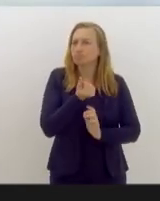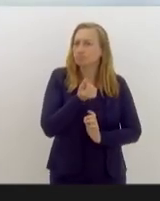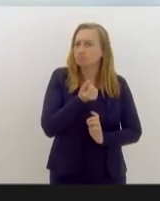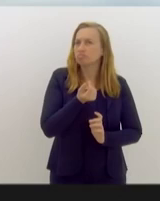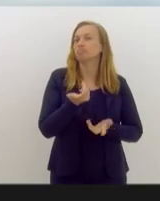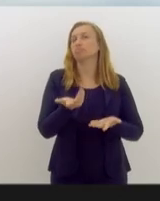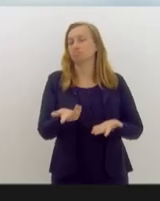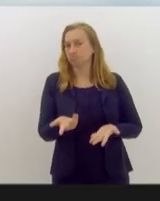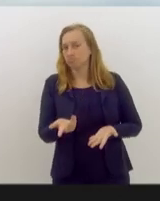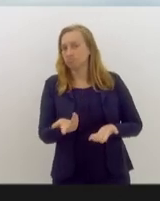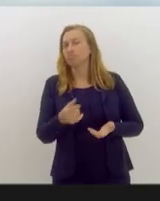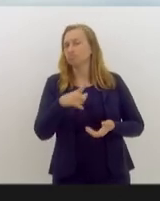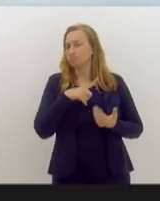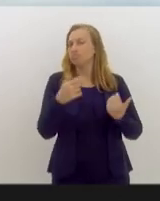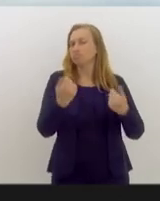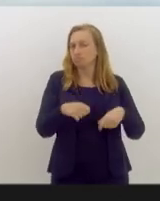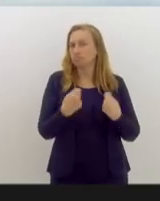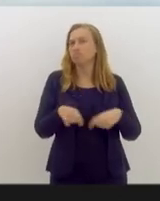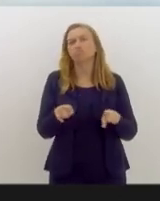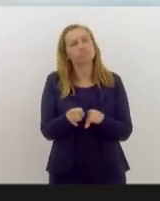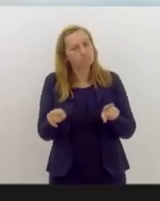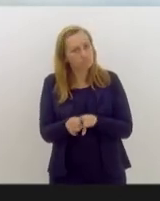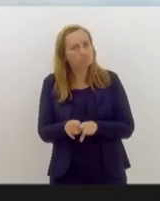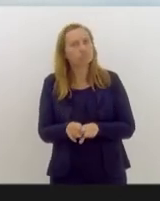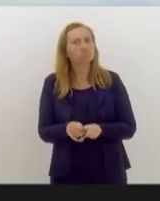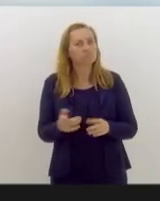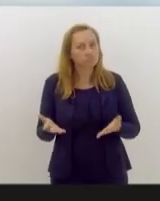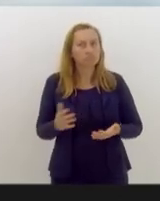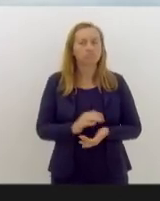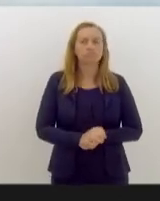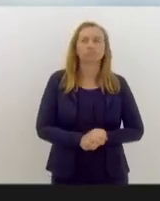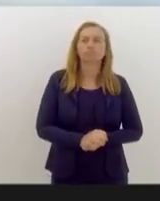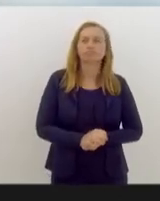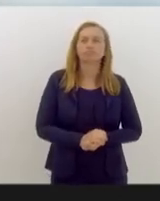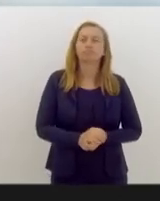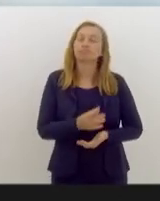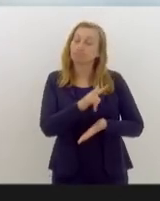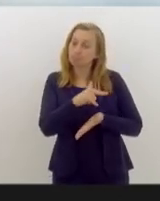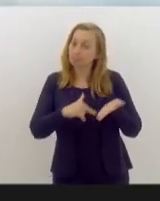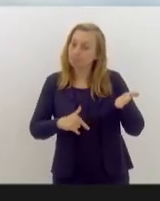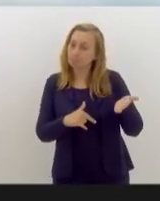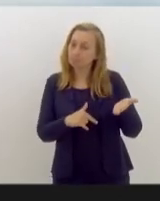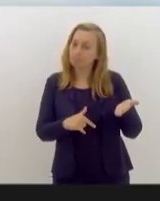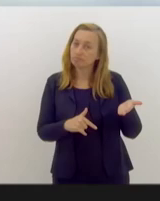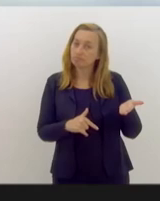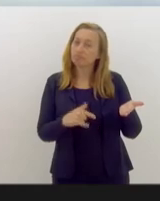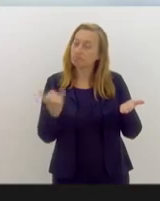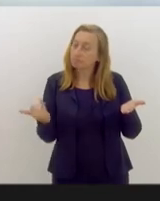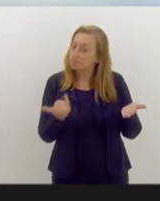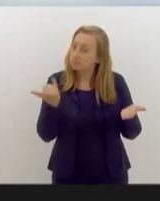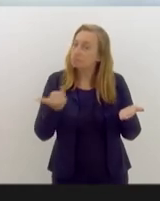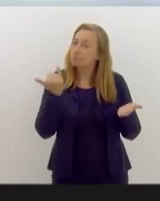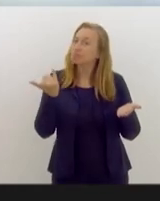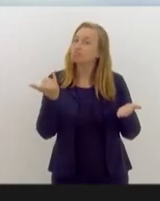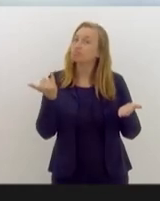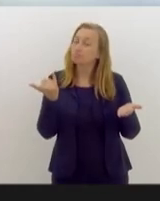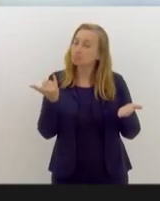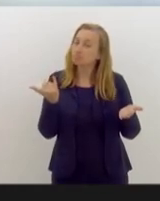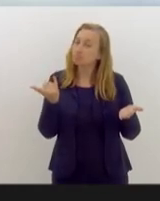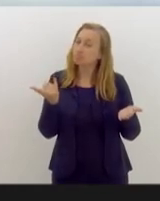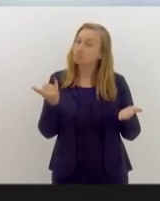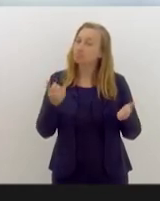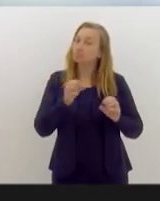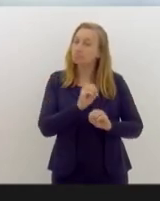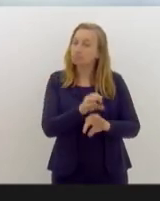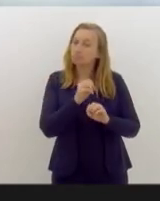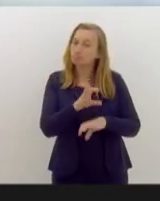também houvesse a necessidade disso estar mais presente para que esse documento de extrema importância para a educação